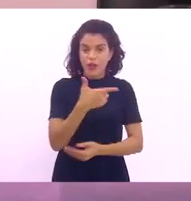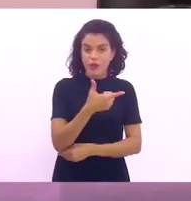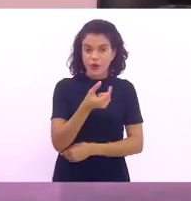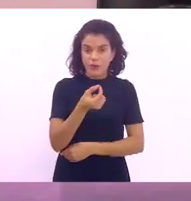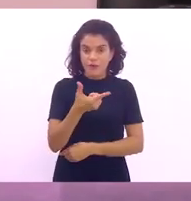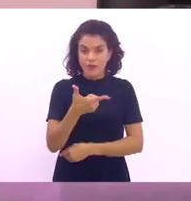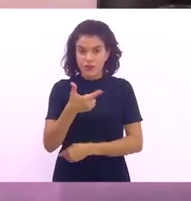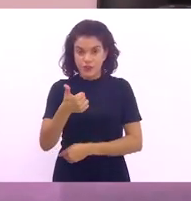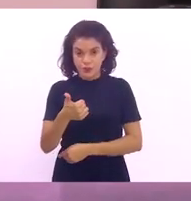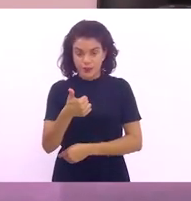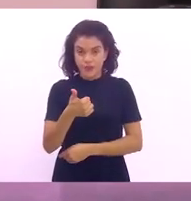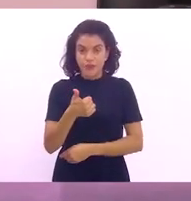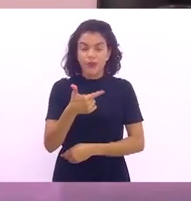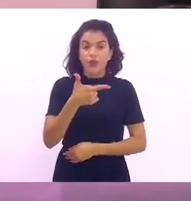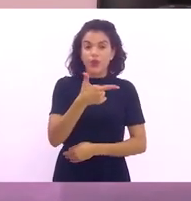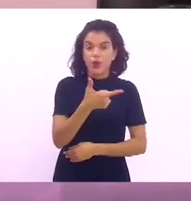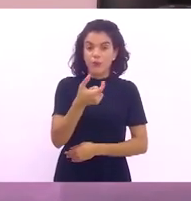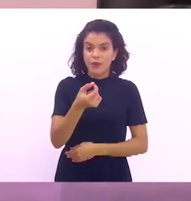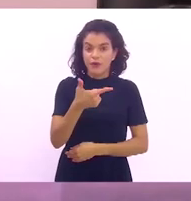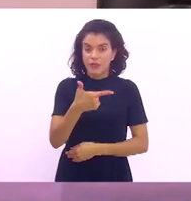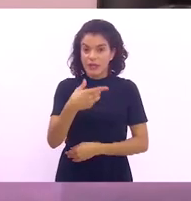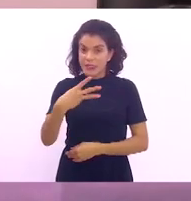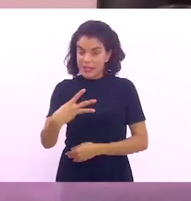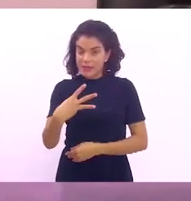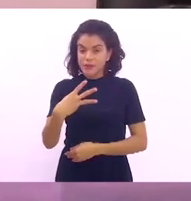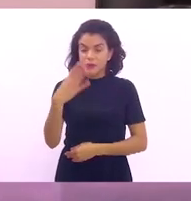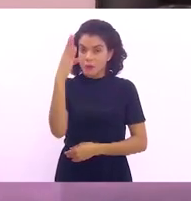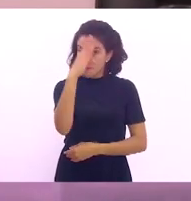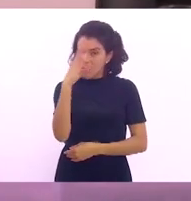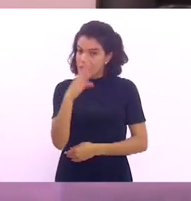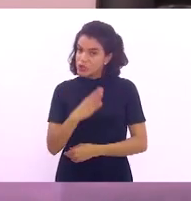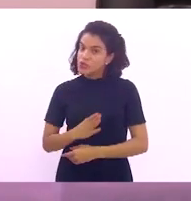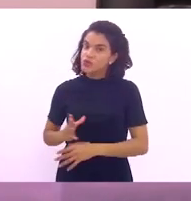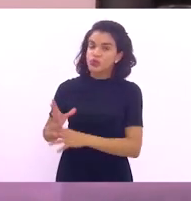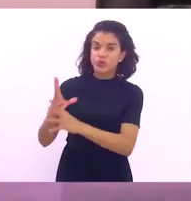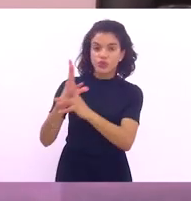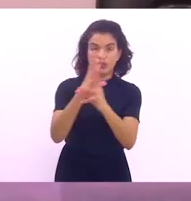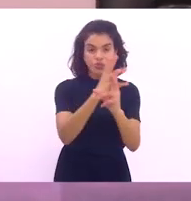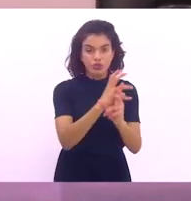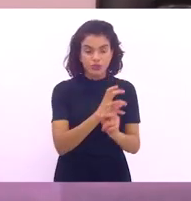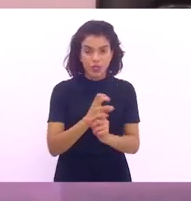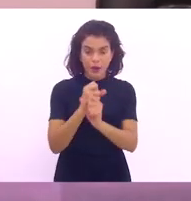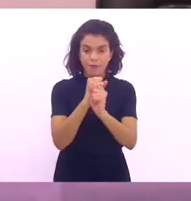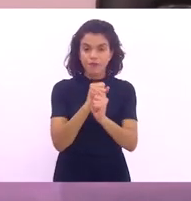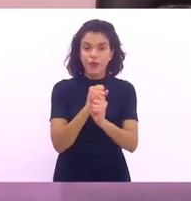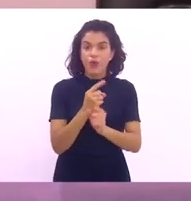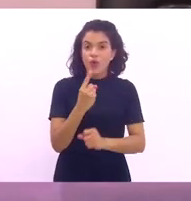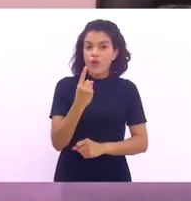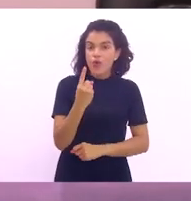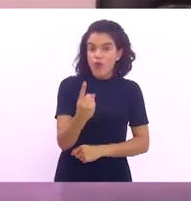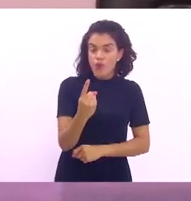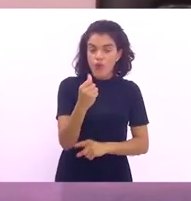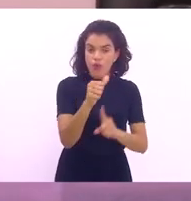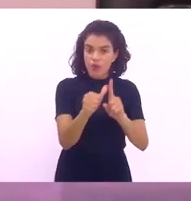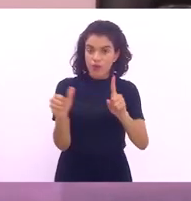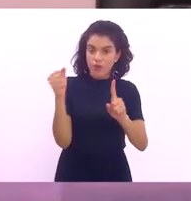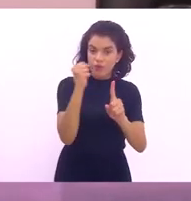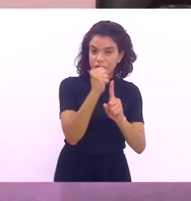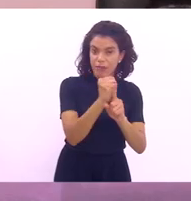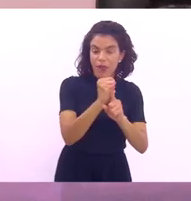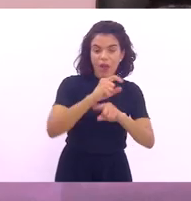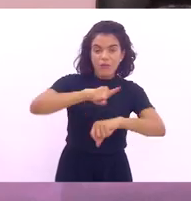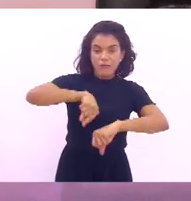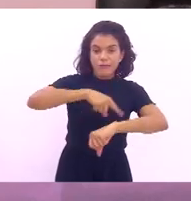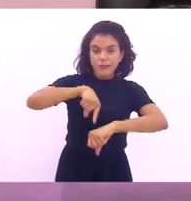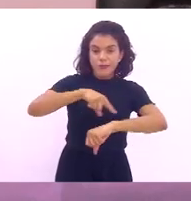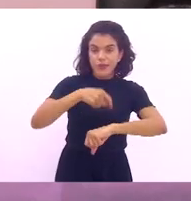e em 2023 o Brasil já registra um feminicídio a